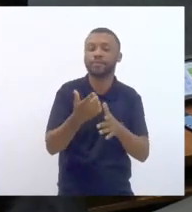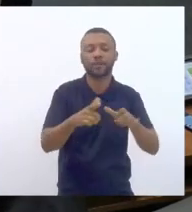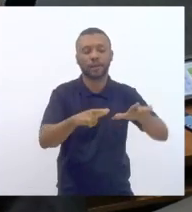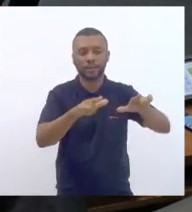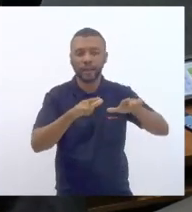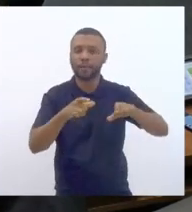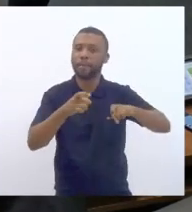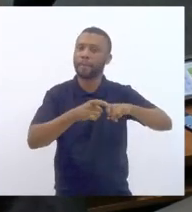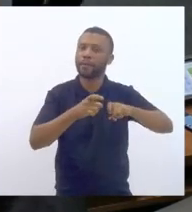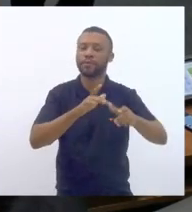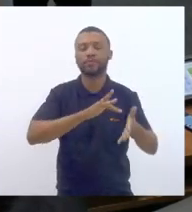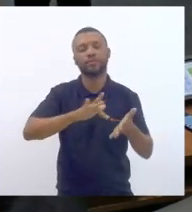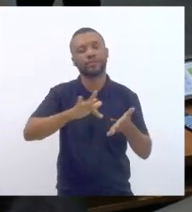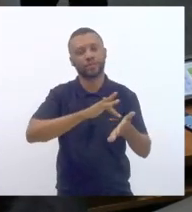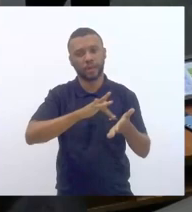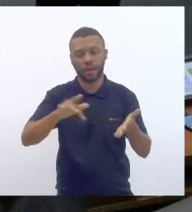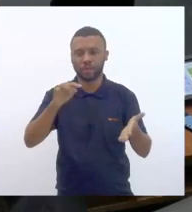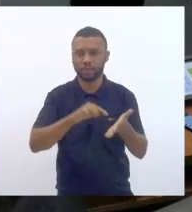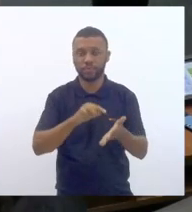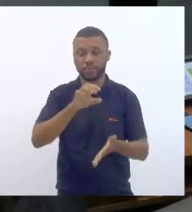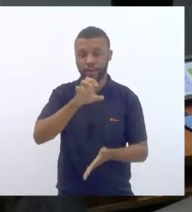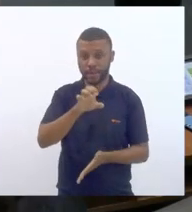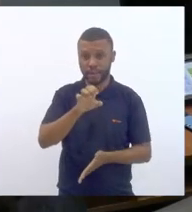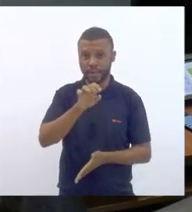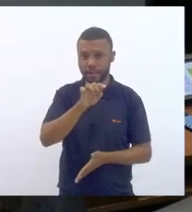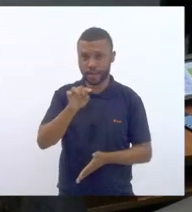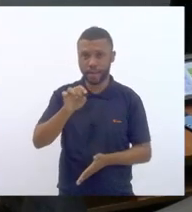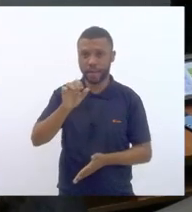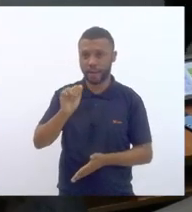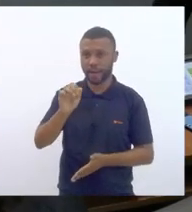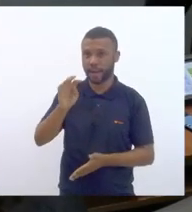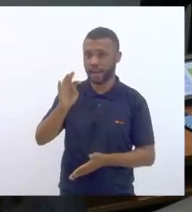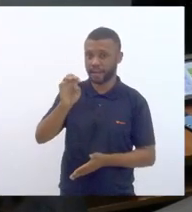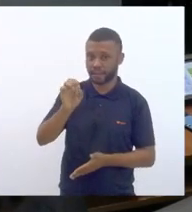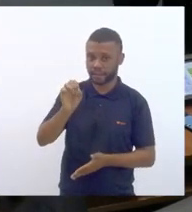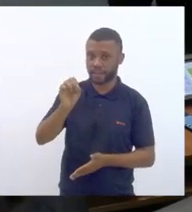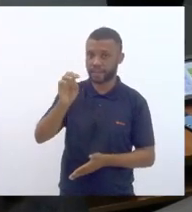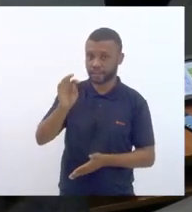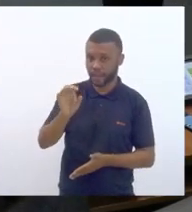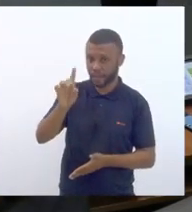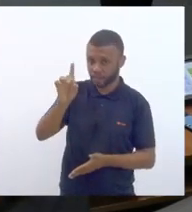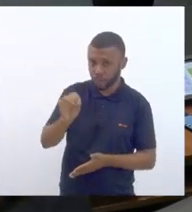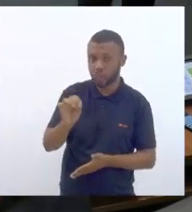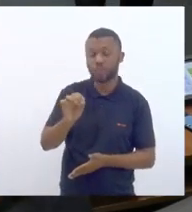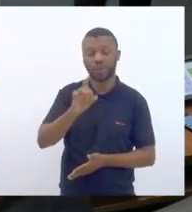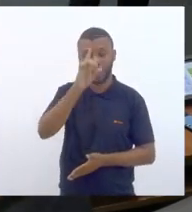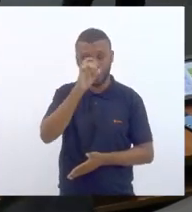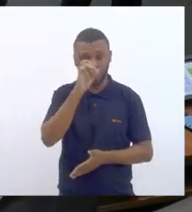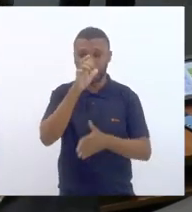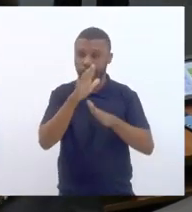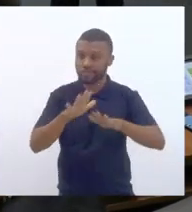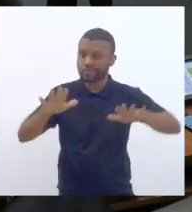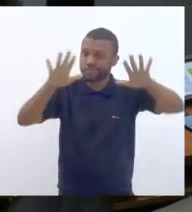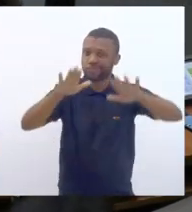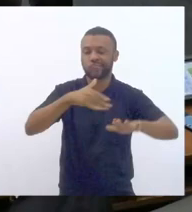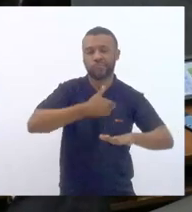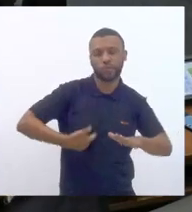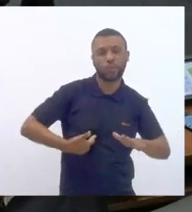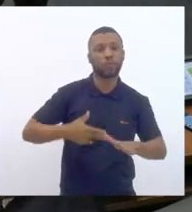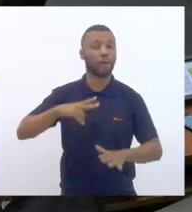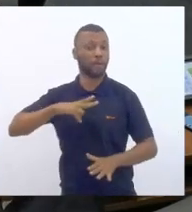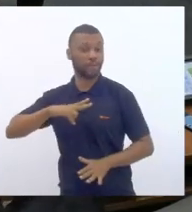digitais, chamado de atestado em toda a rede hospitalar pública e privada, bem pelos médicos em geral do Estado, no âmbito do Estado do Rio de